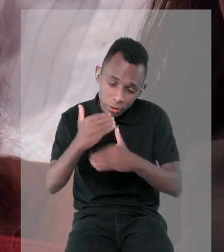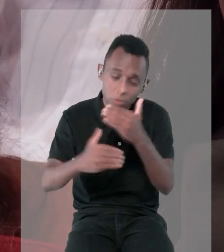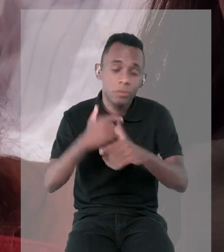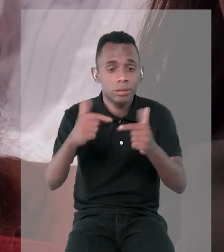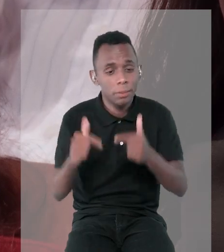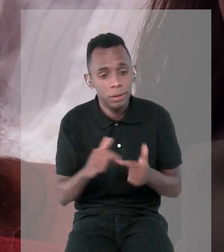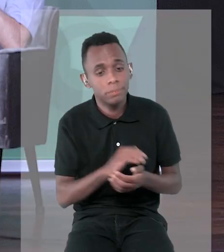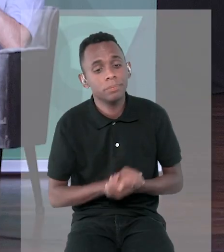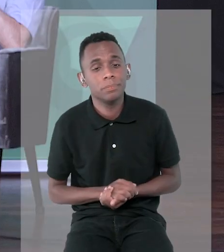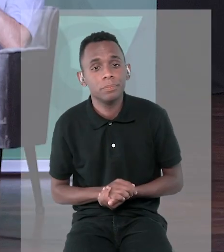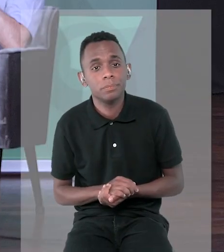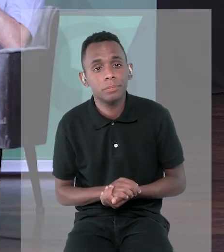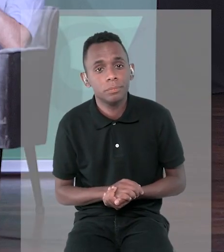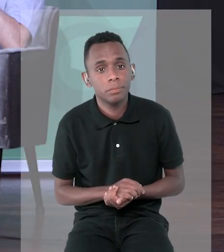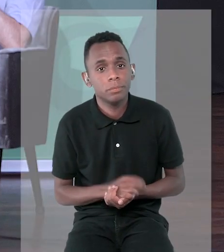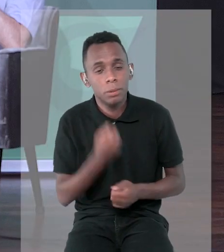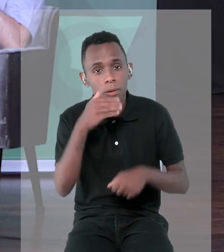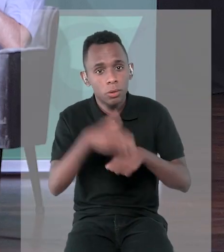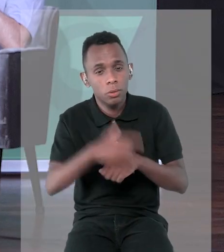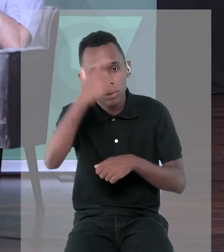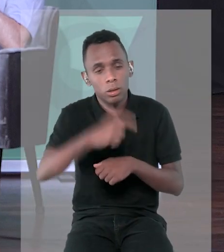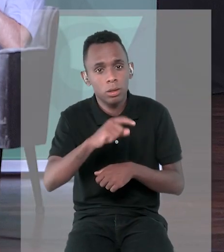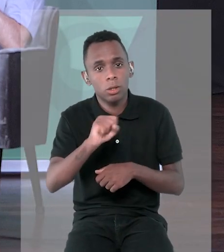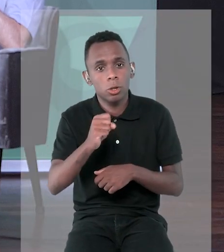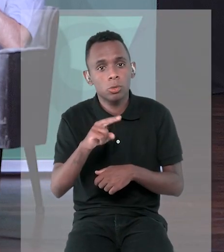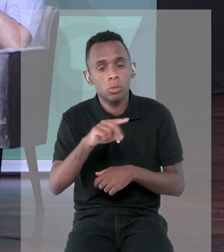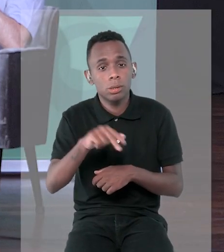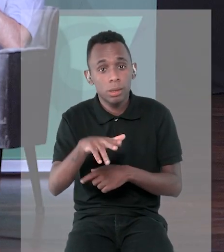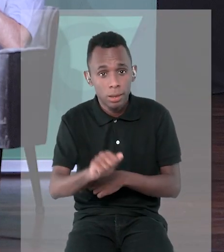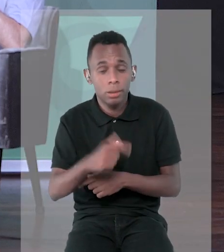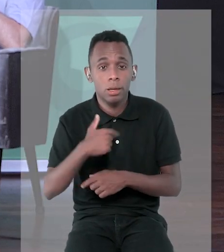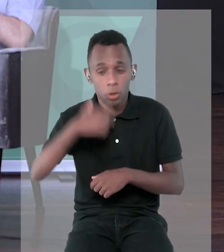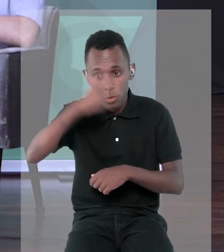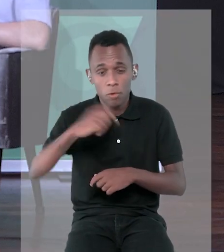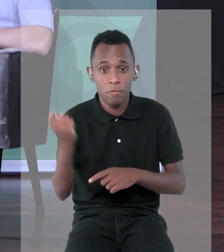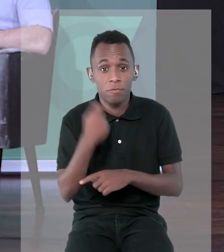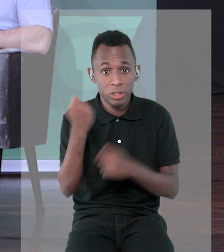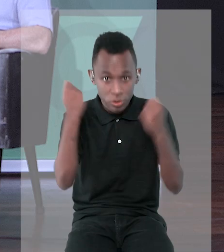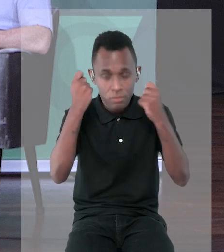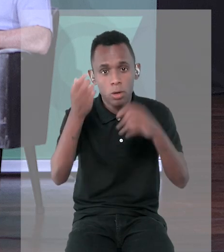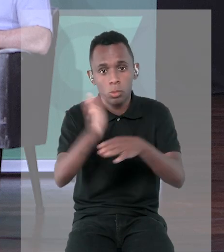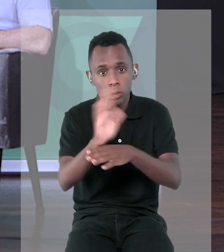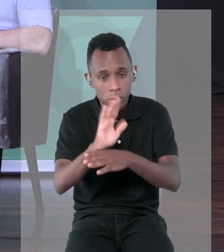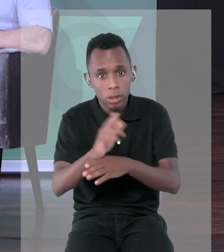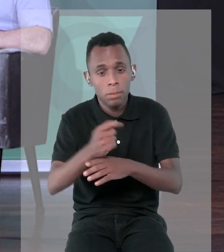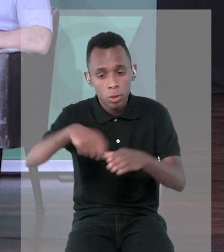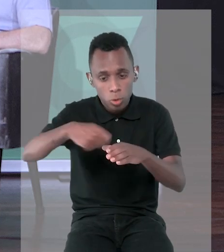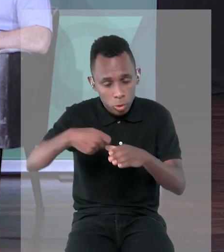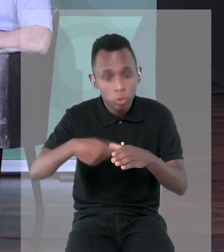muito trabalhar. Na plateia, uma espectadora assume o microfone para fazer uma pergunta.